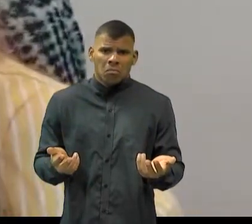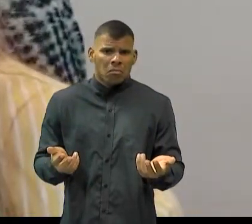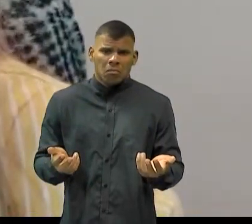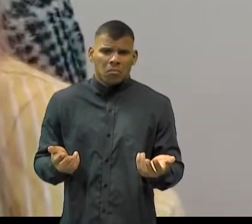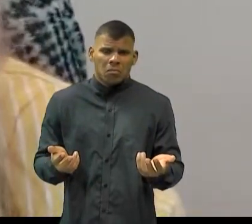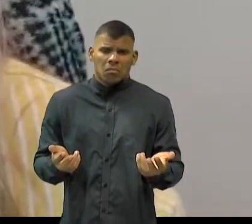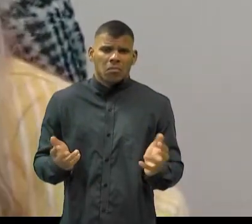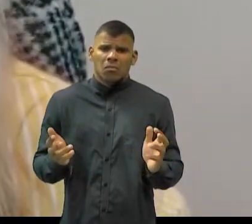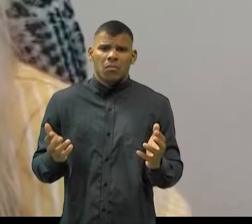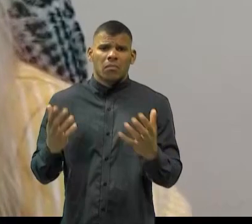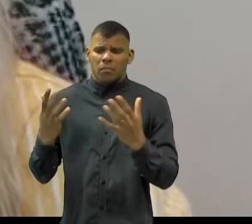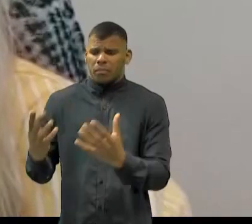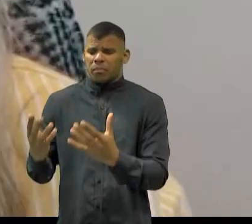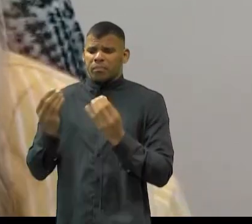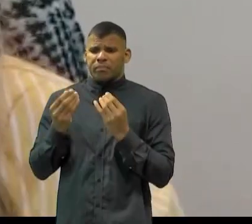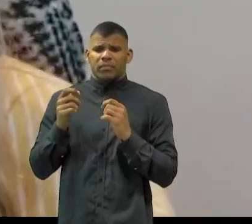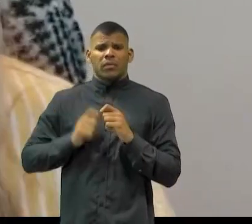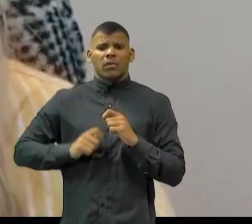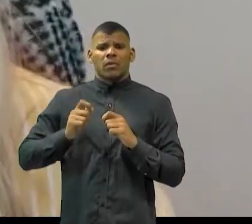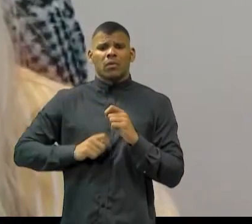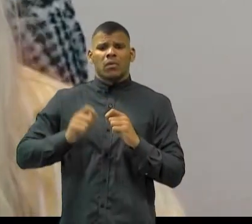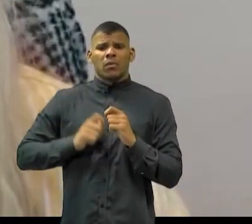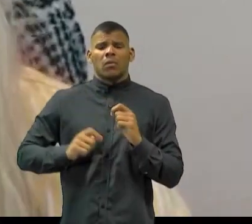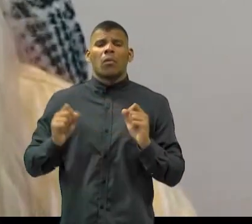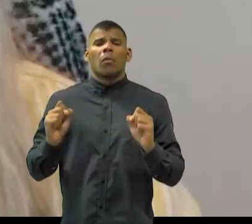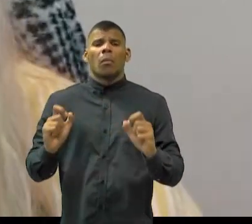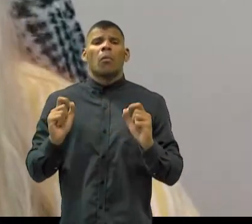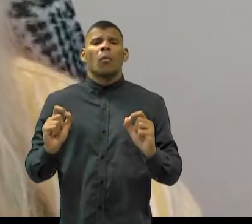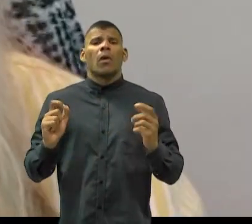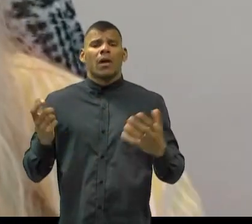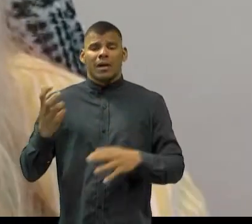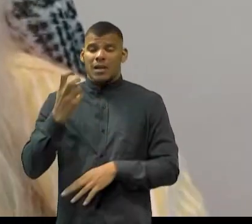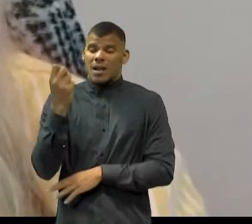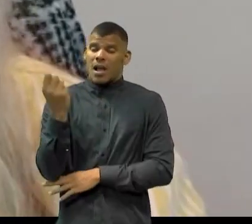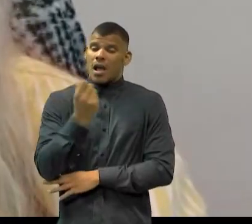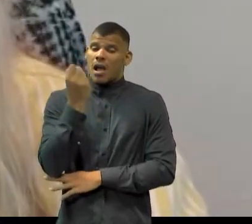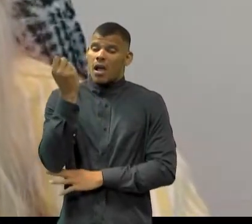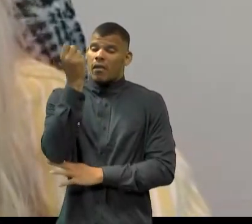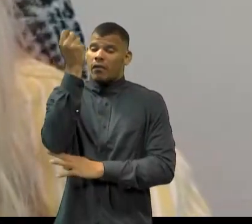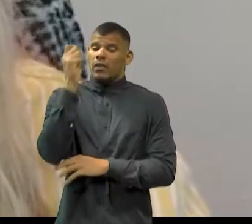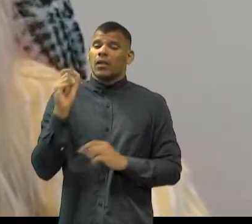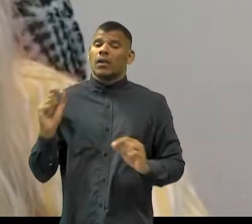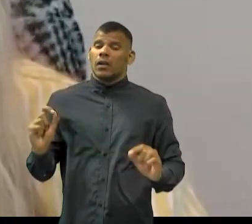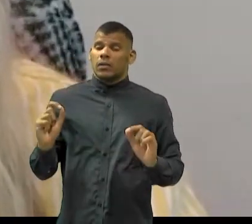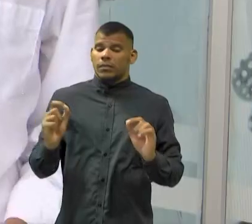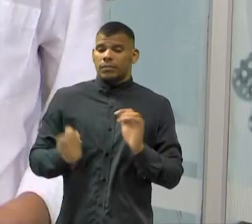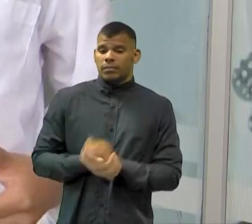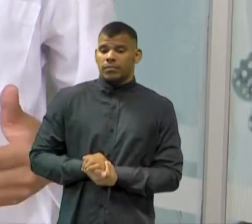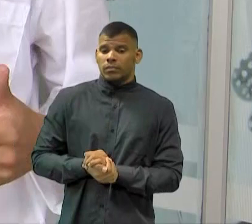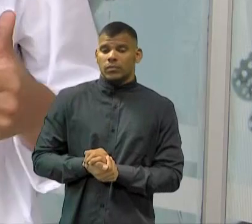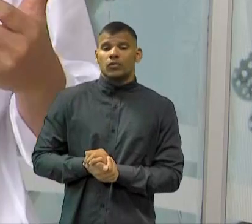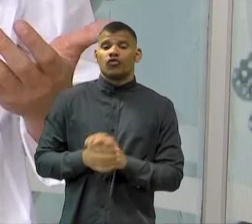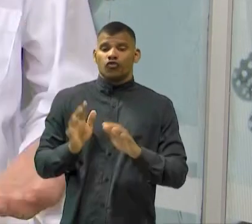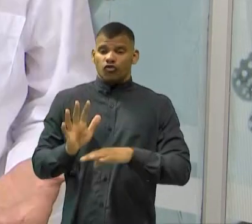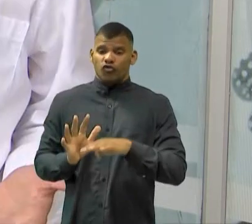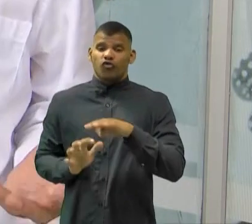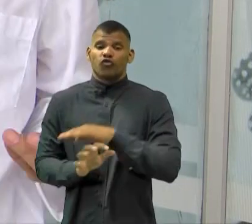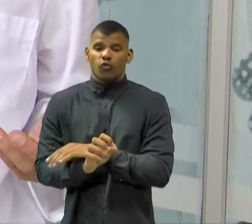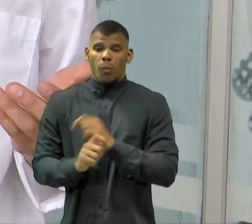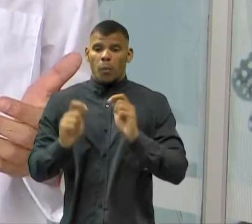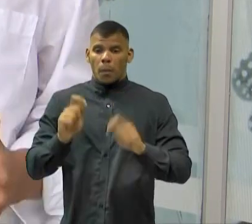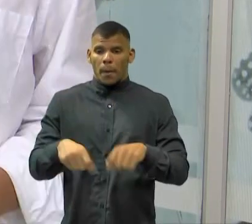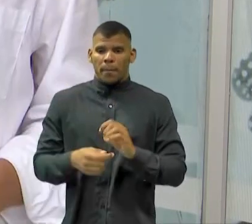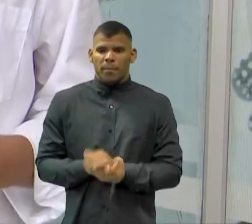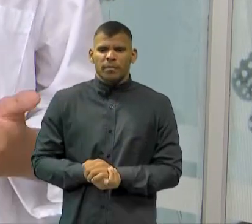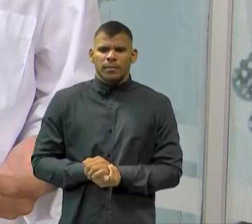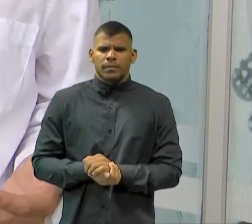importunação sexual, até mesmo, pode se agravar e virar o crime de estupro. O direito de votar e de ter